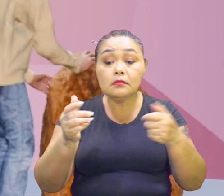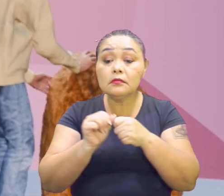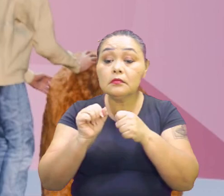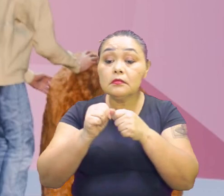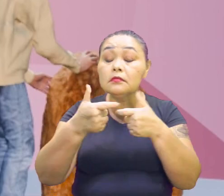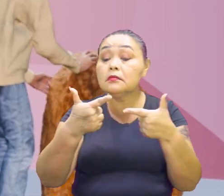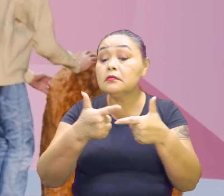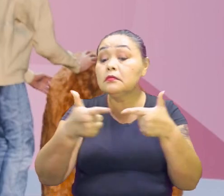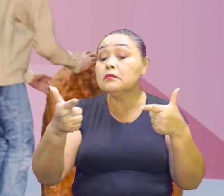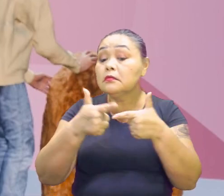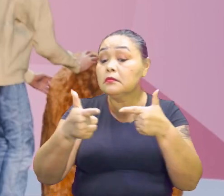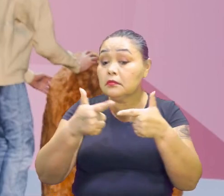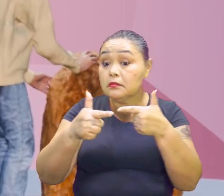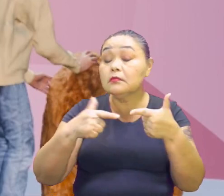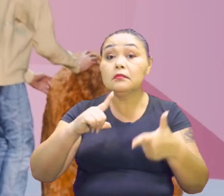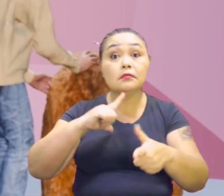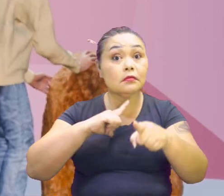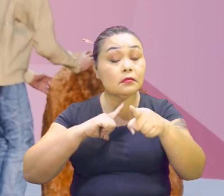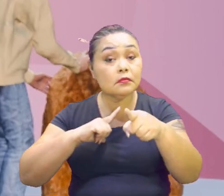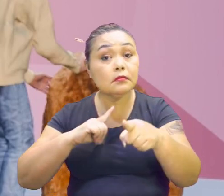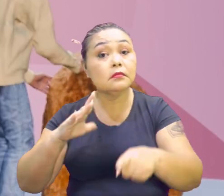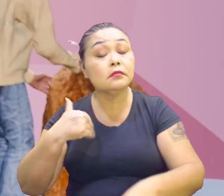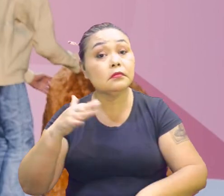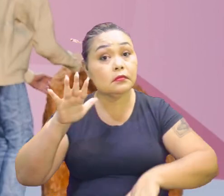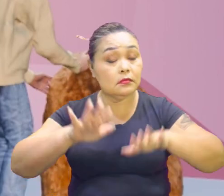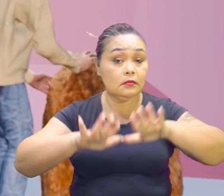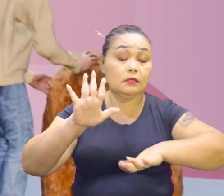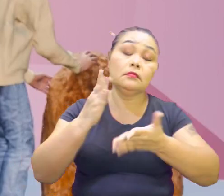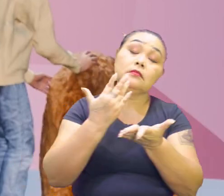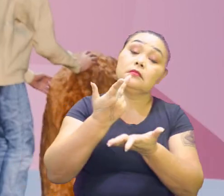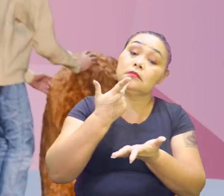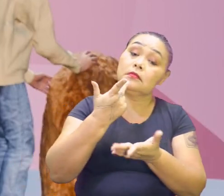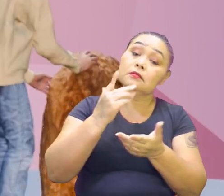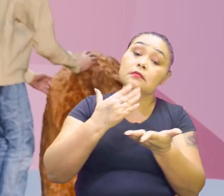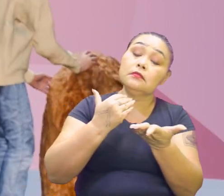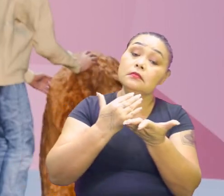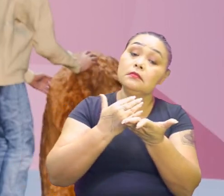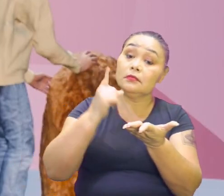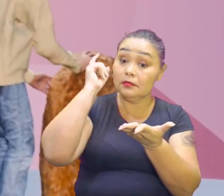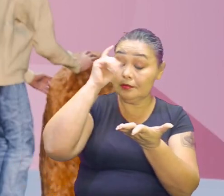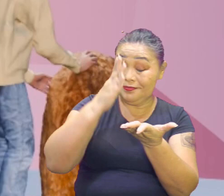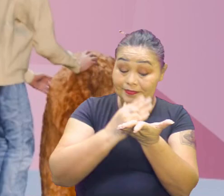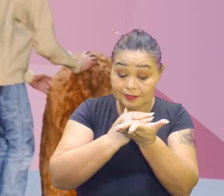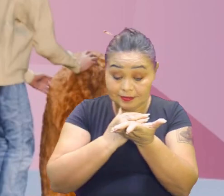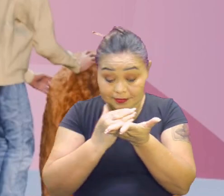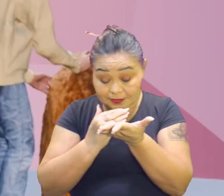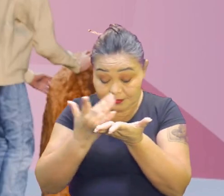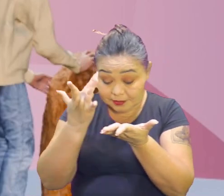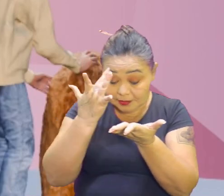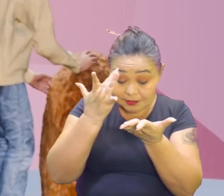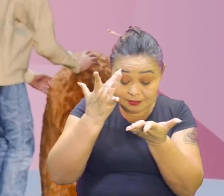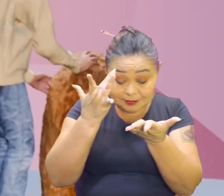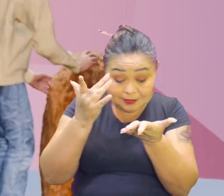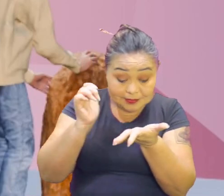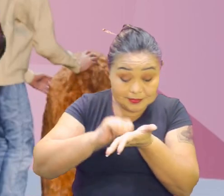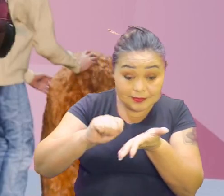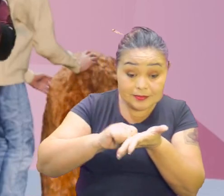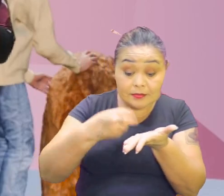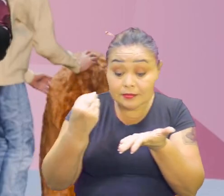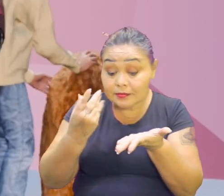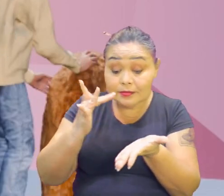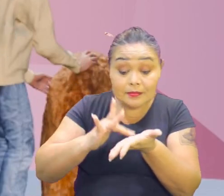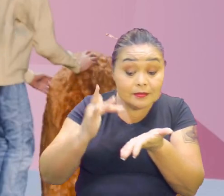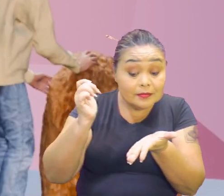é a maior dificuldade que vocês têm? Muitos sempre comentam, a minha maior dificuldade é para iniciar. Professora, eu tenho essa dúvida, como é